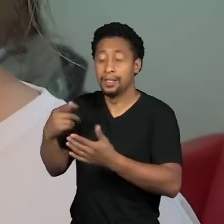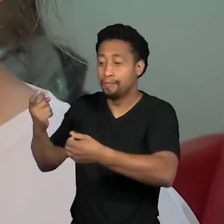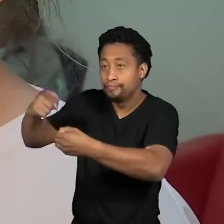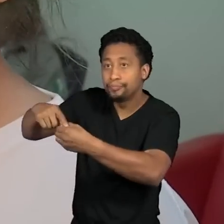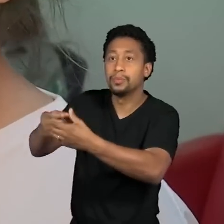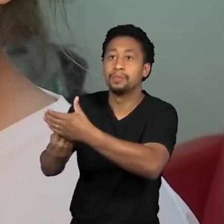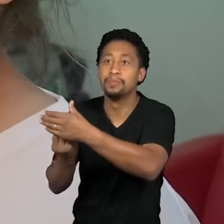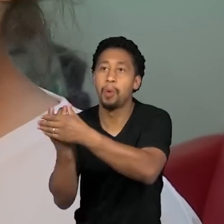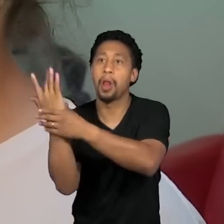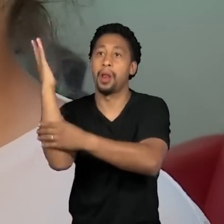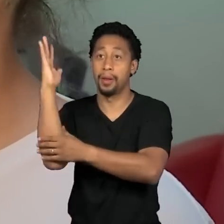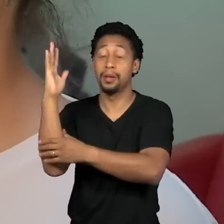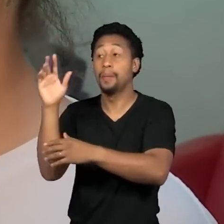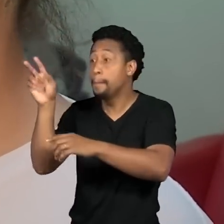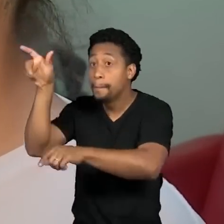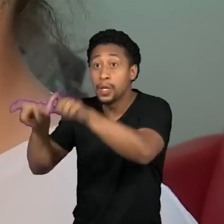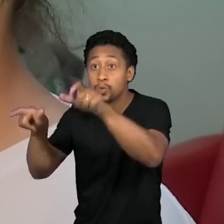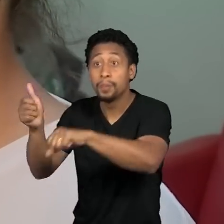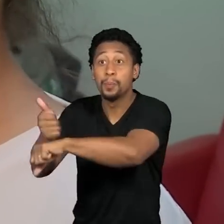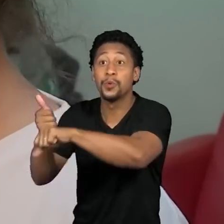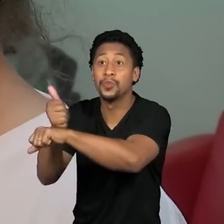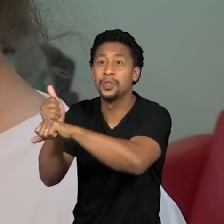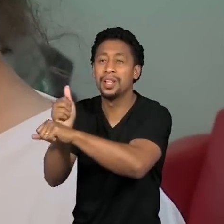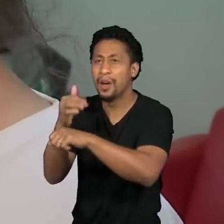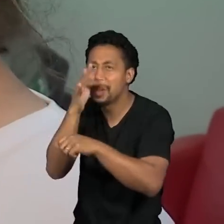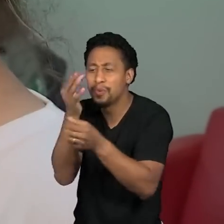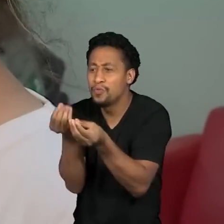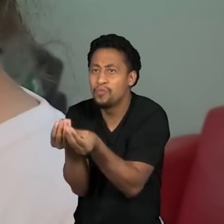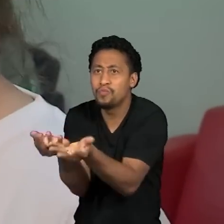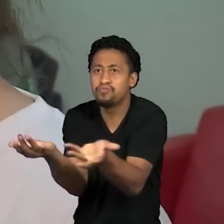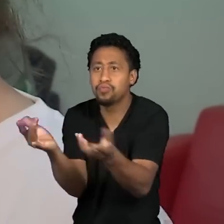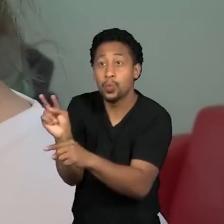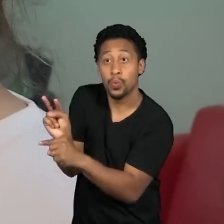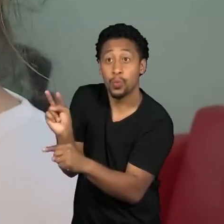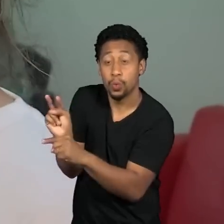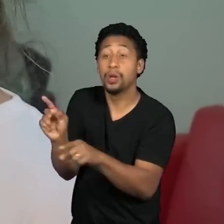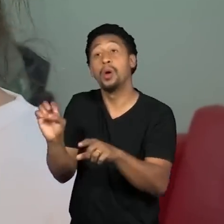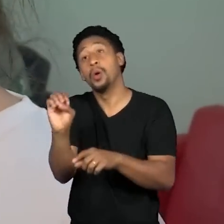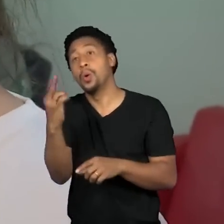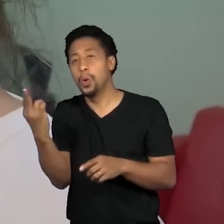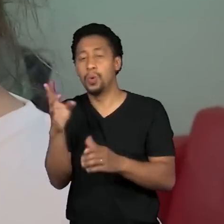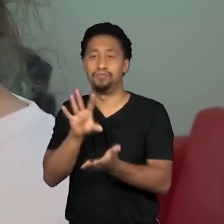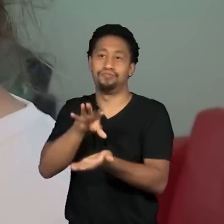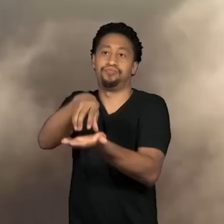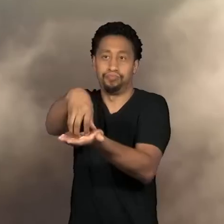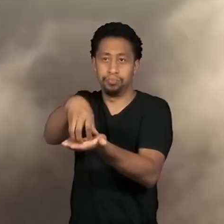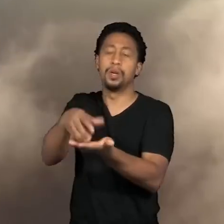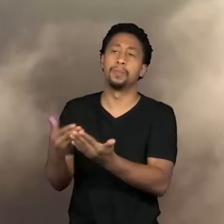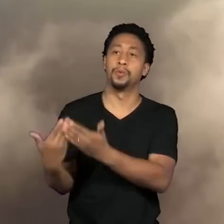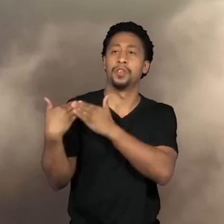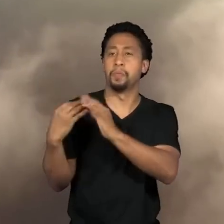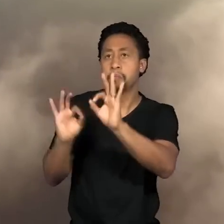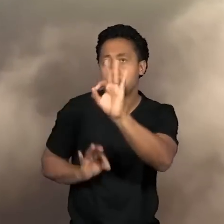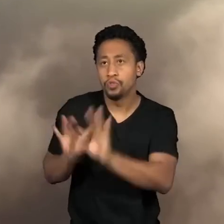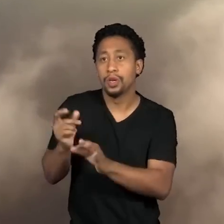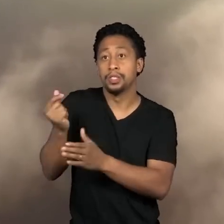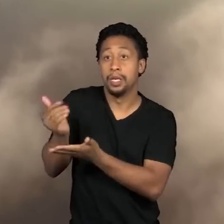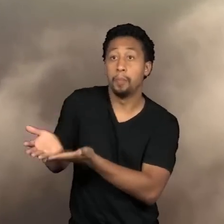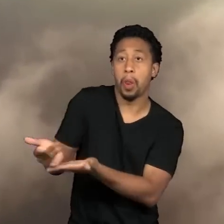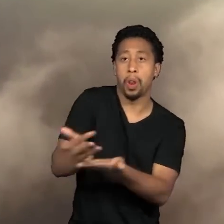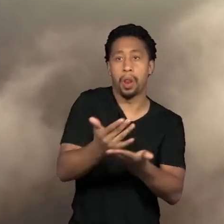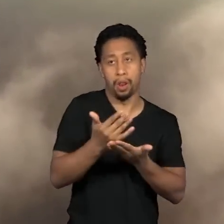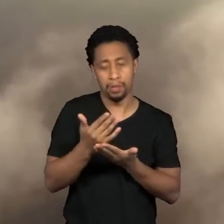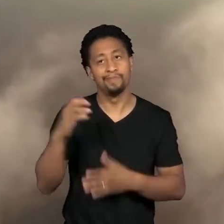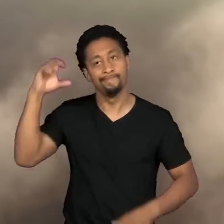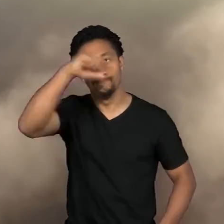de jardim ou até mesmo o DNS, que é um setor que desenvolve vários projetos, captação de recursos.